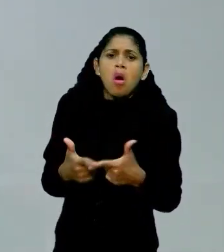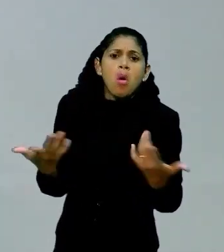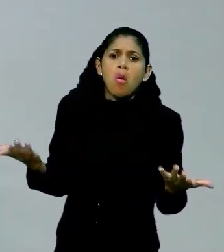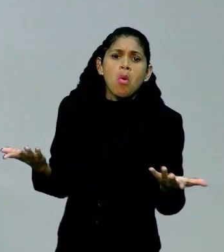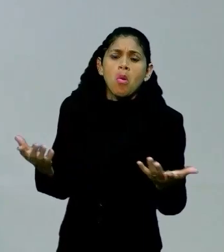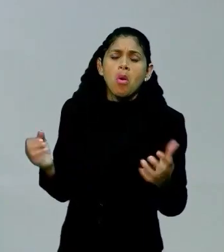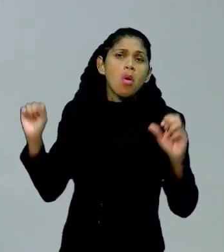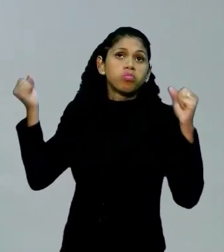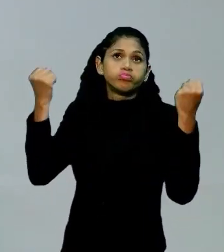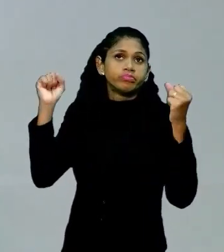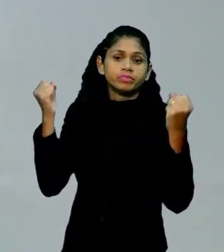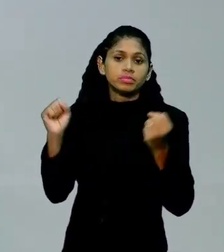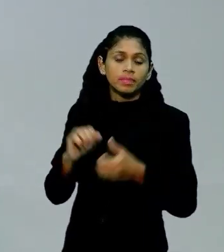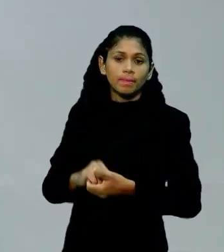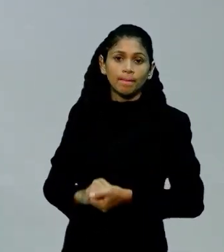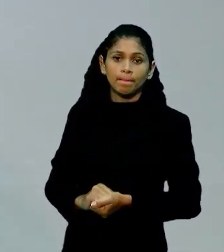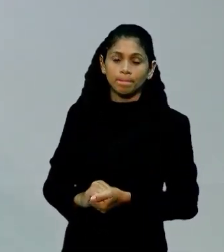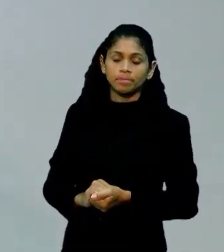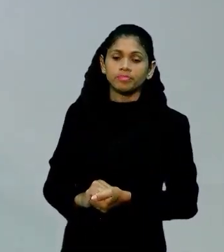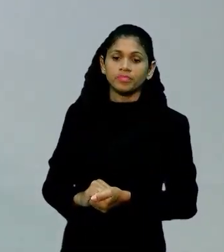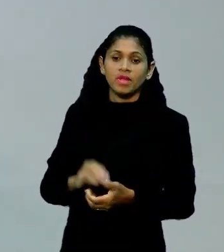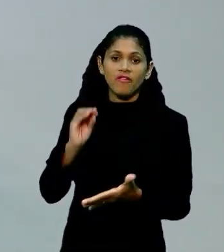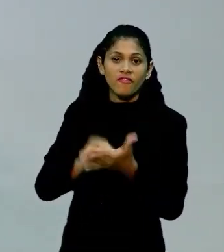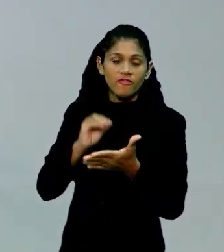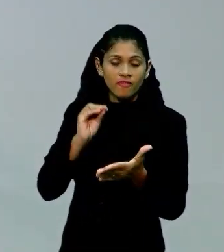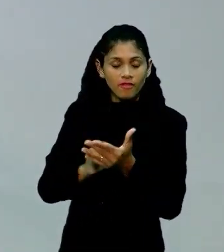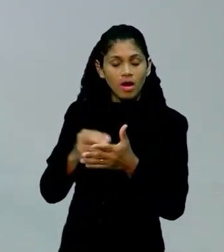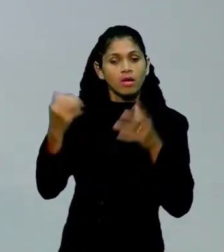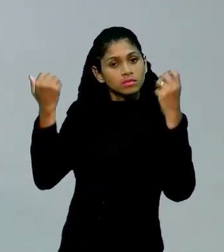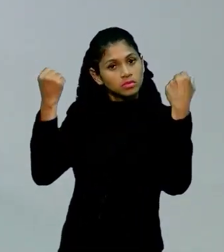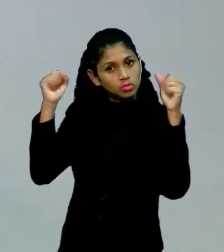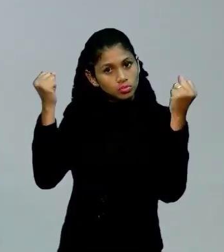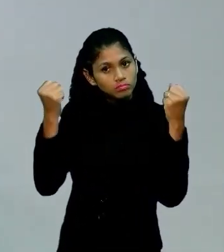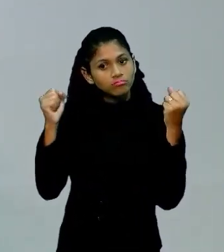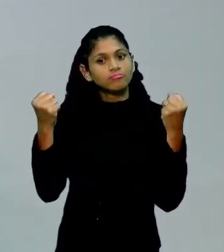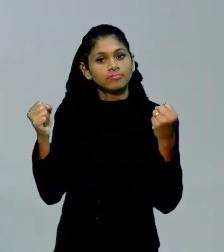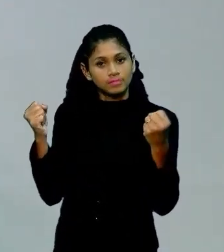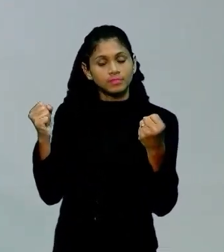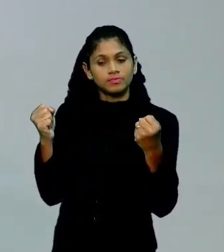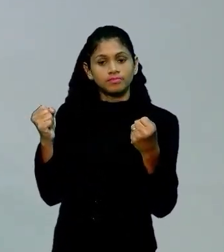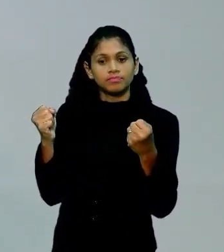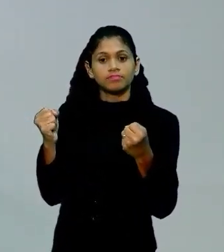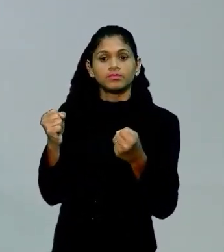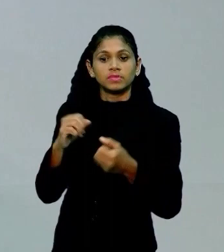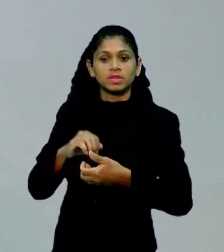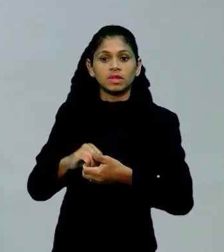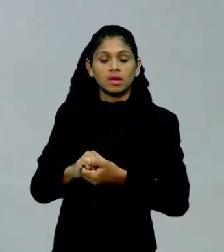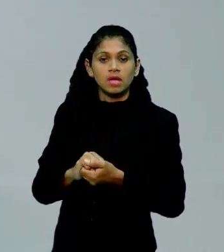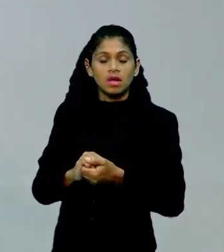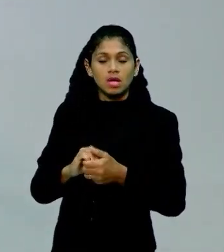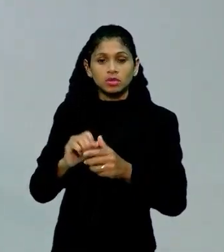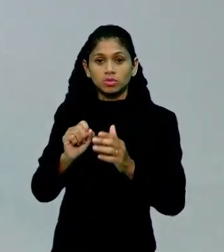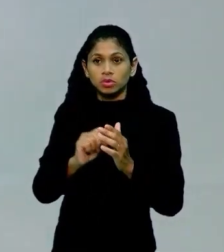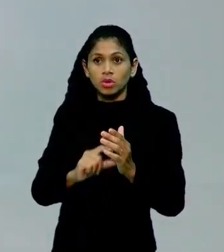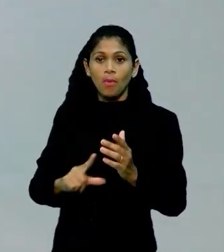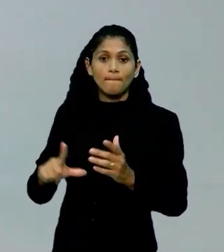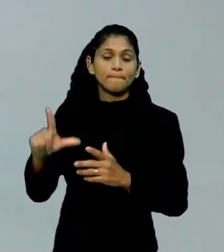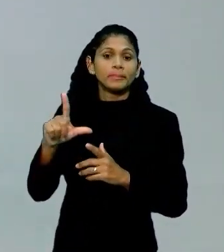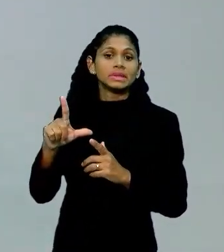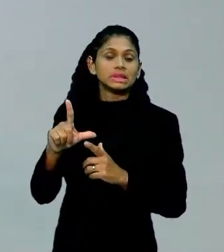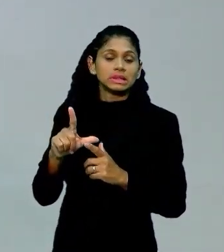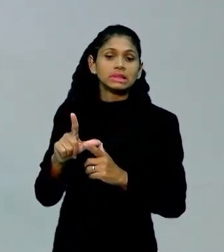problema é que a falta de atividade física ela gera doenças crônicas o aumento da obesidade que é avador